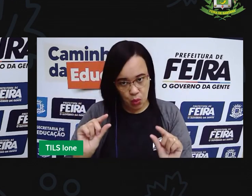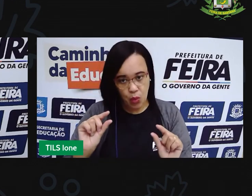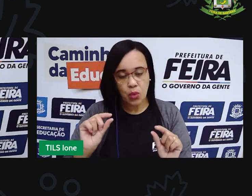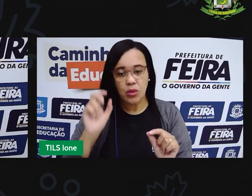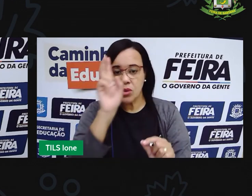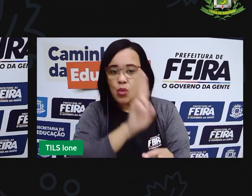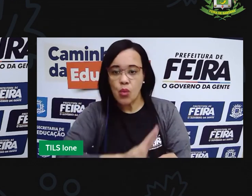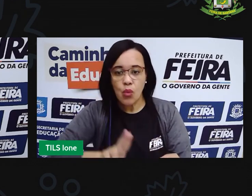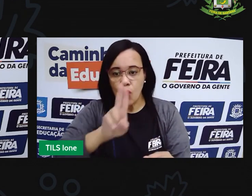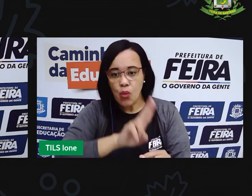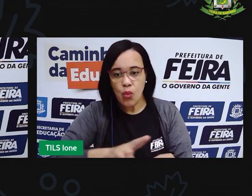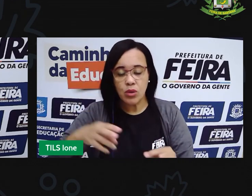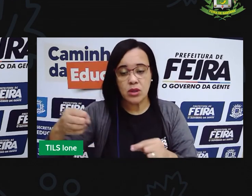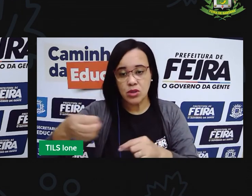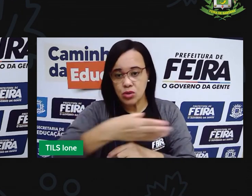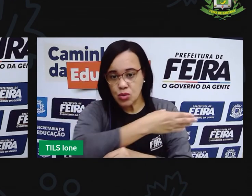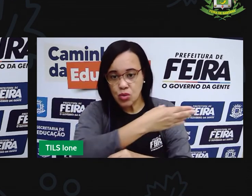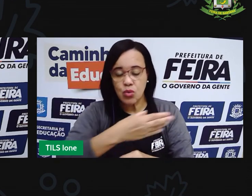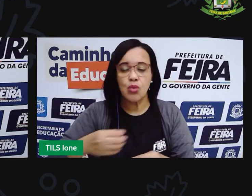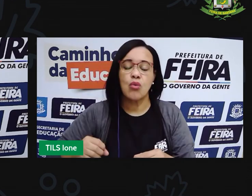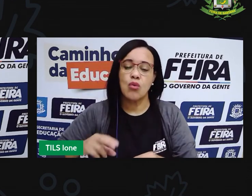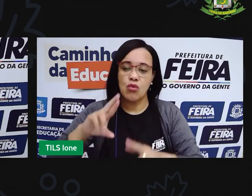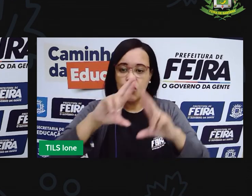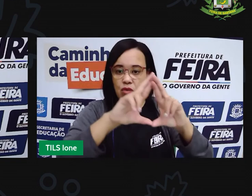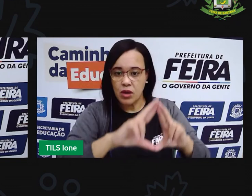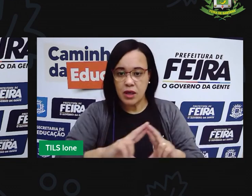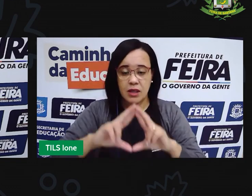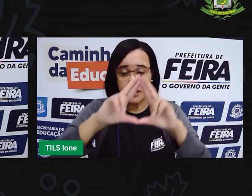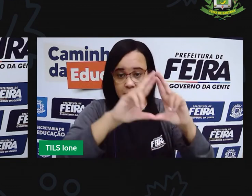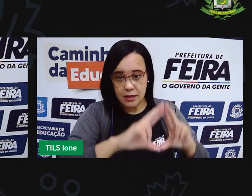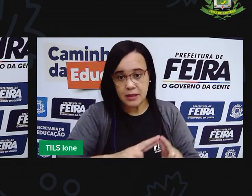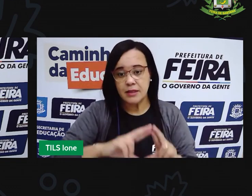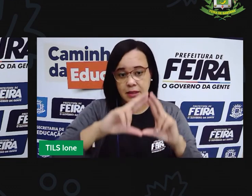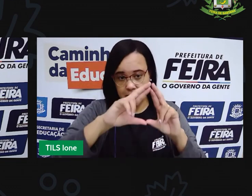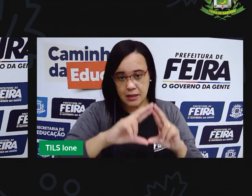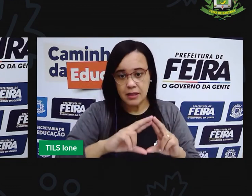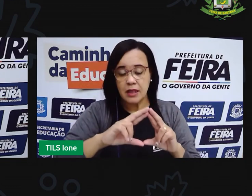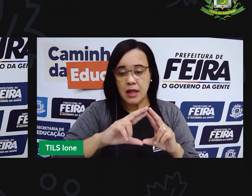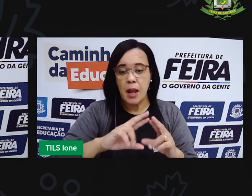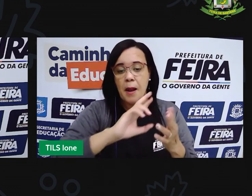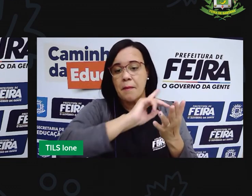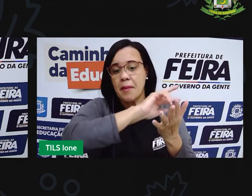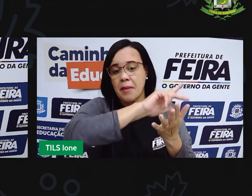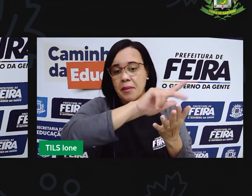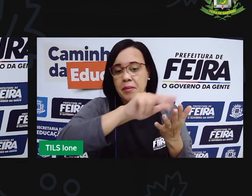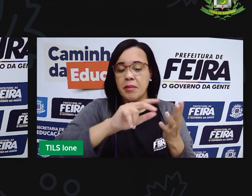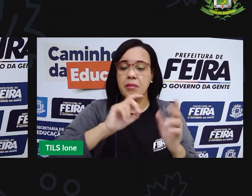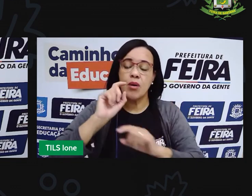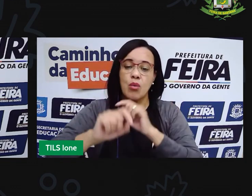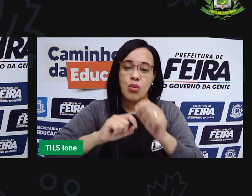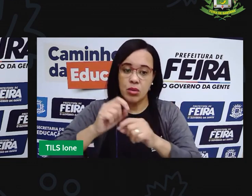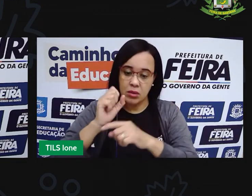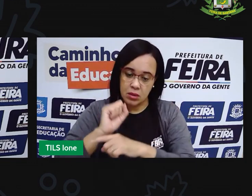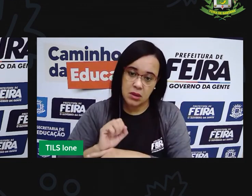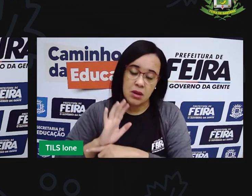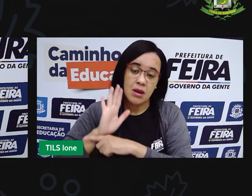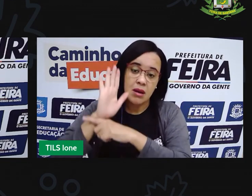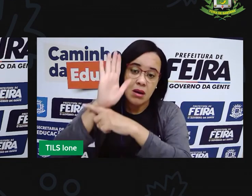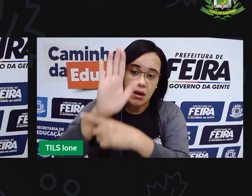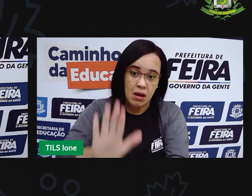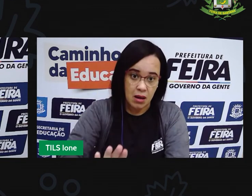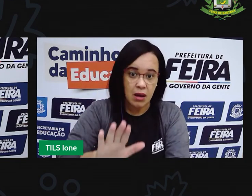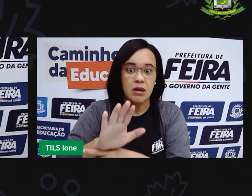reutilizar, reciclar. São medidas que vão ajudar aí ao